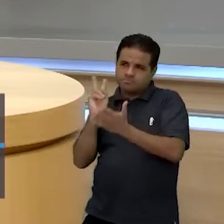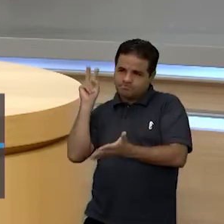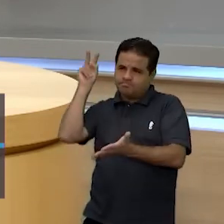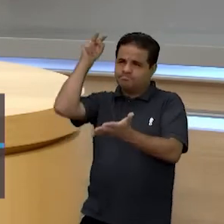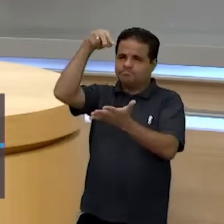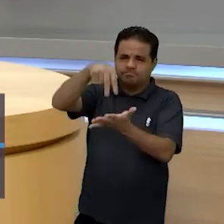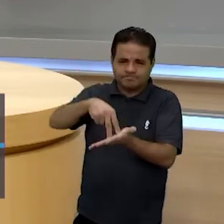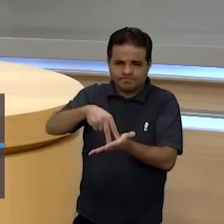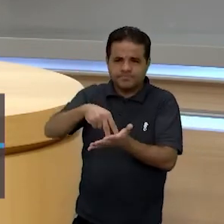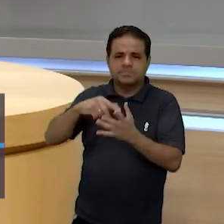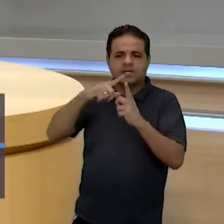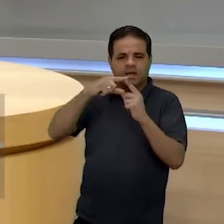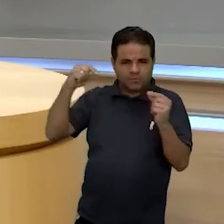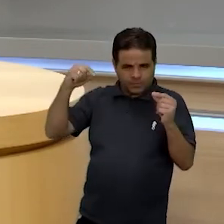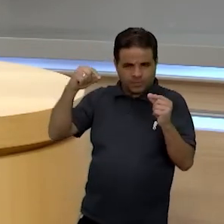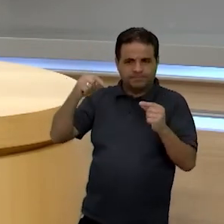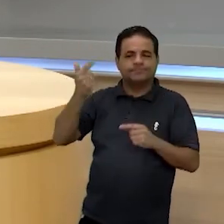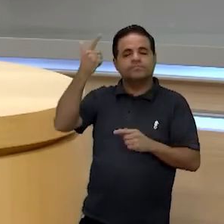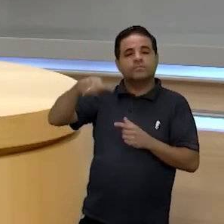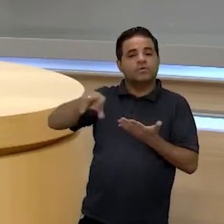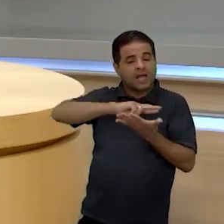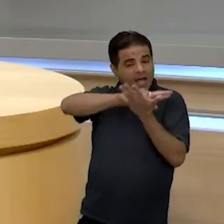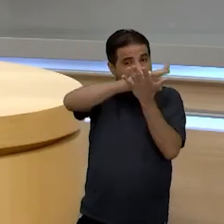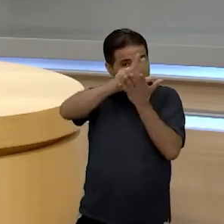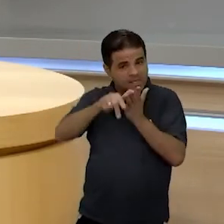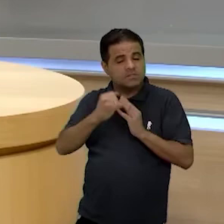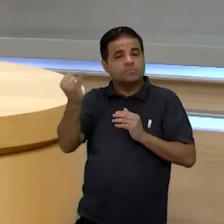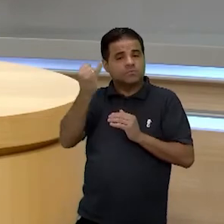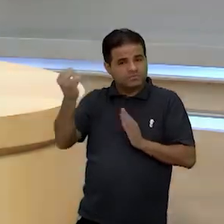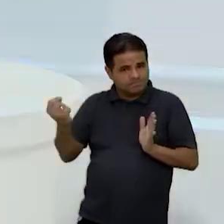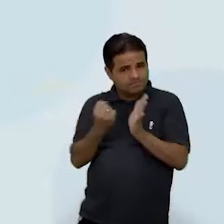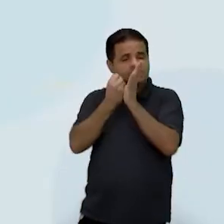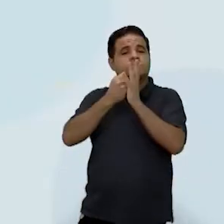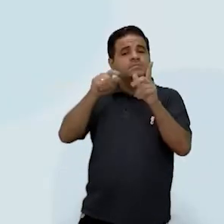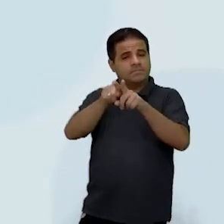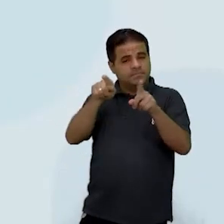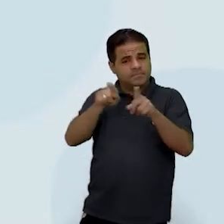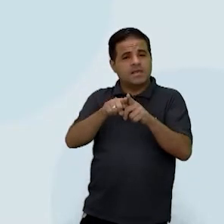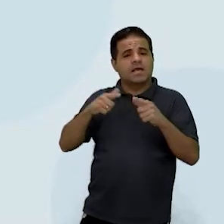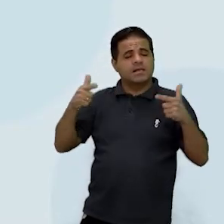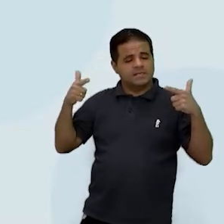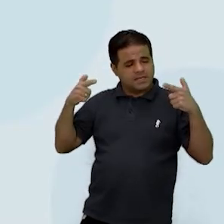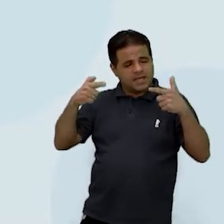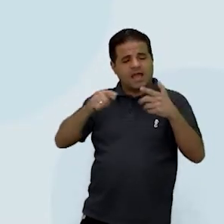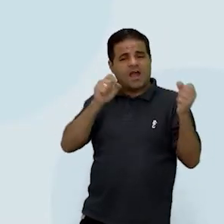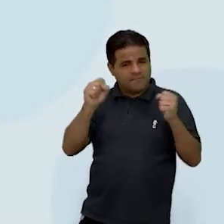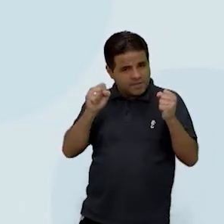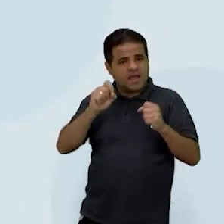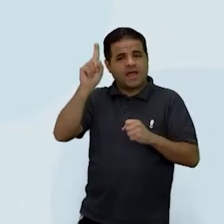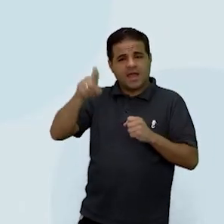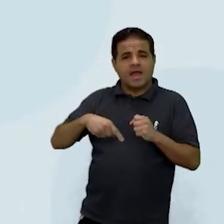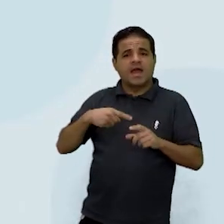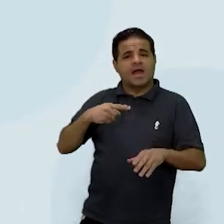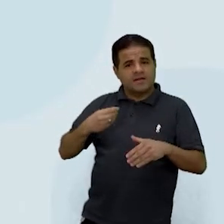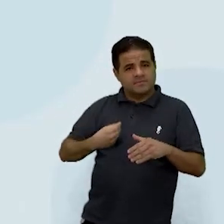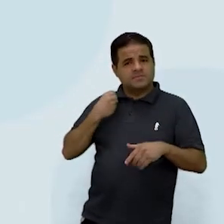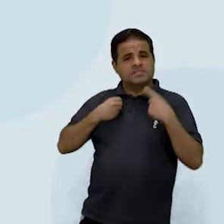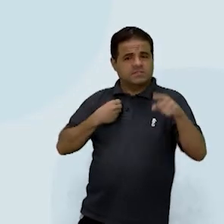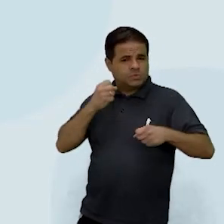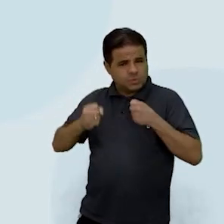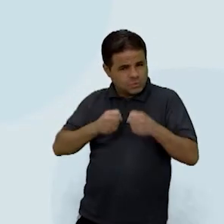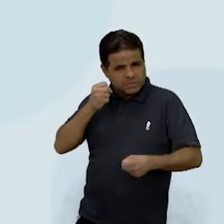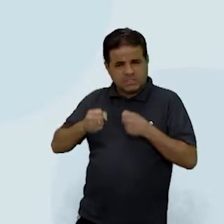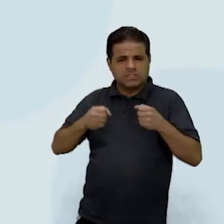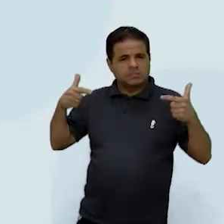Outra característica, para a gente finalizando aí nossa aula, muito marcante dessa Guerra Fria é a corrida armamentista e